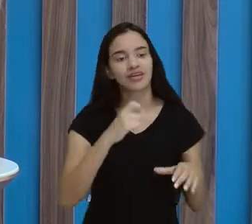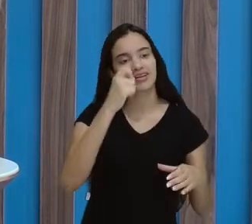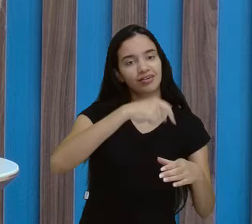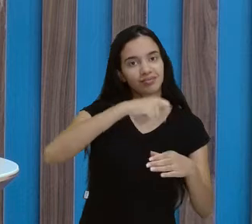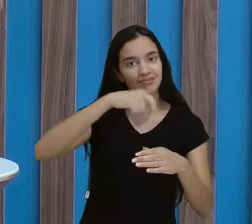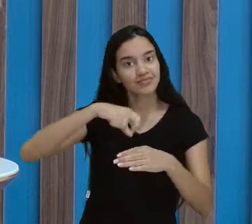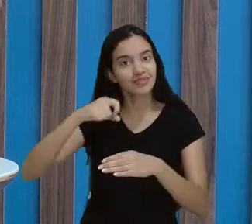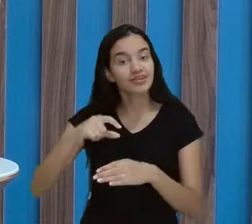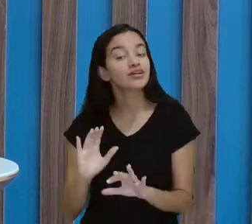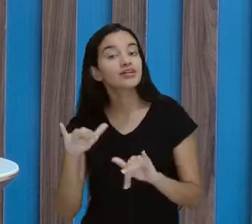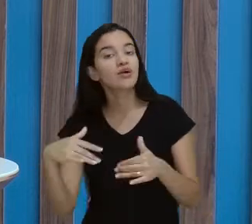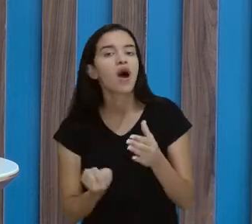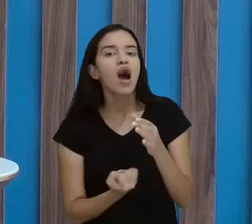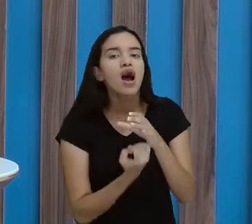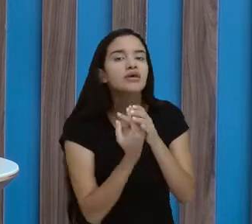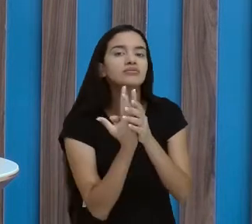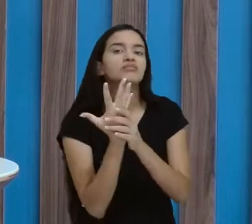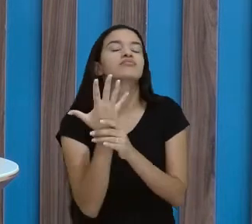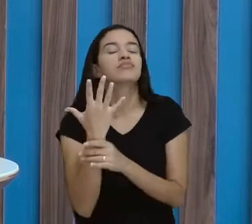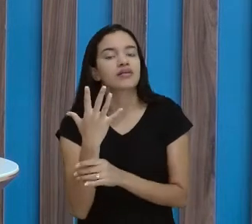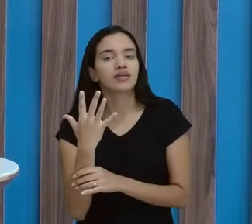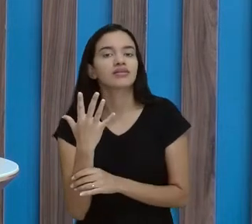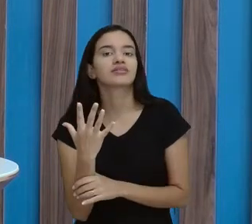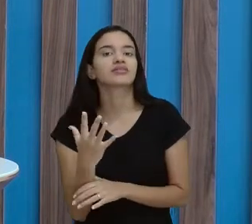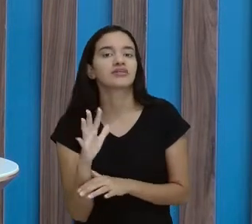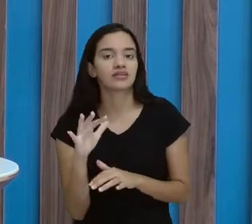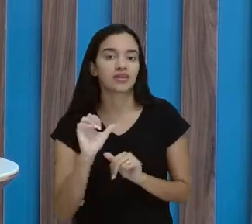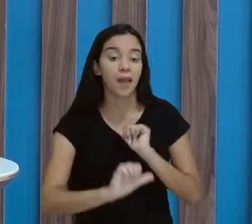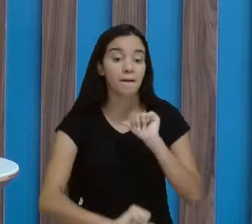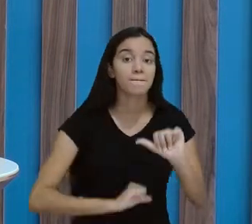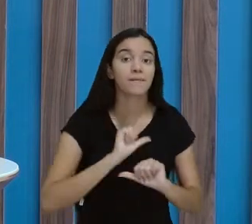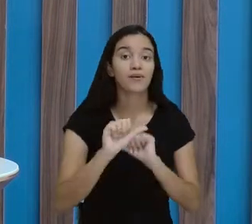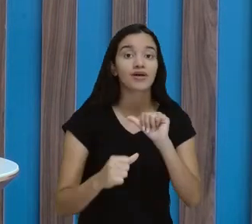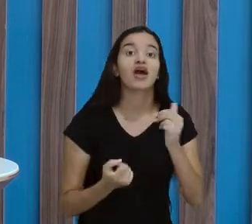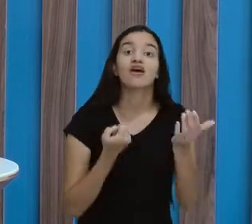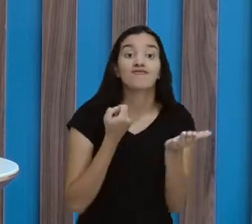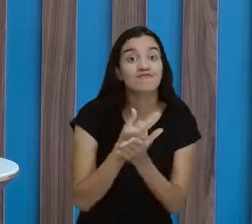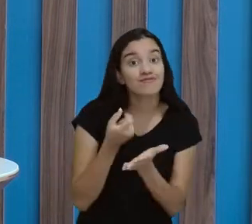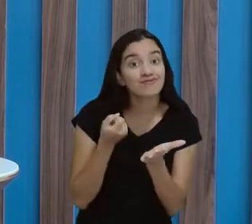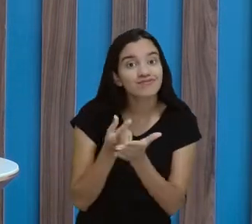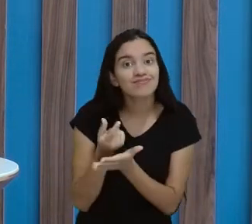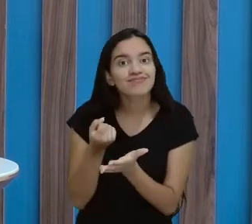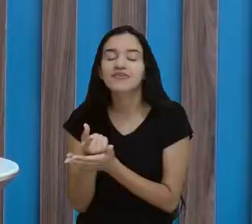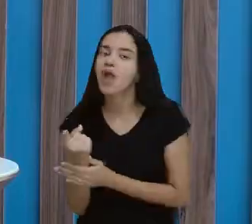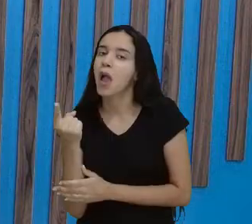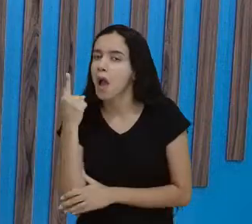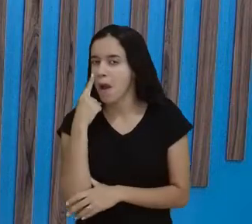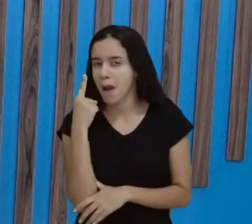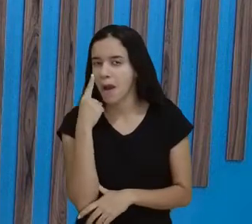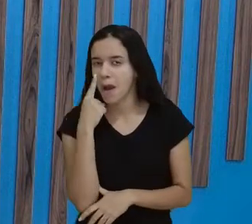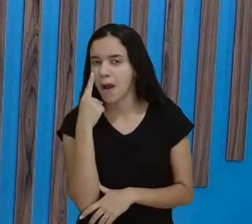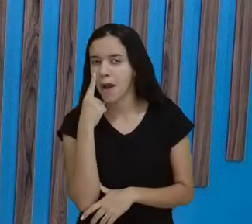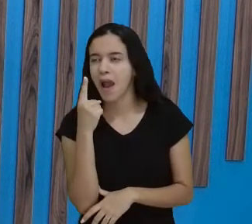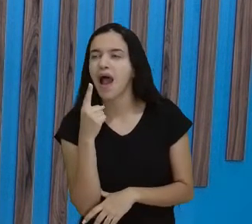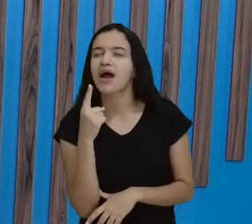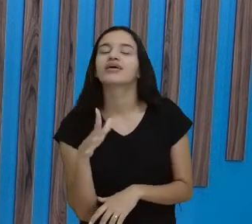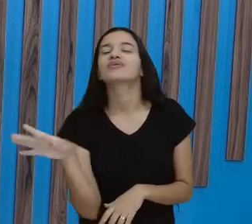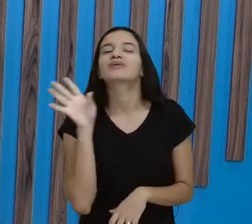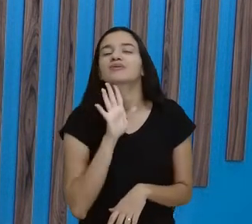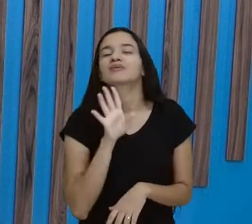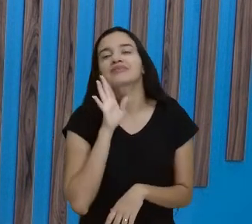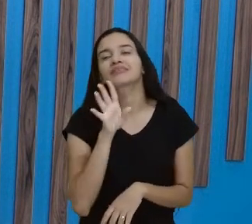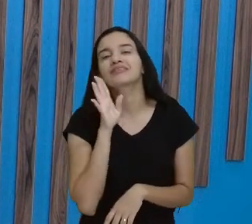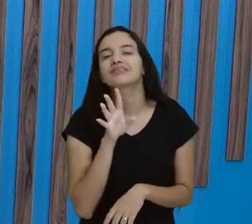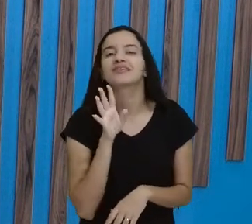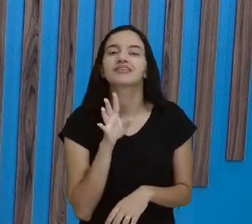sementeira. E aí as plantas que crescem naquele lugar que ela modificou, ela vende. Vê só, ela está fazendo um monte de coisa legal. Não é?